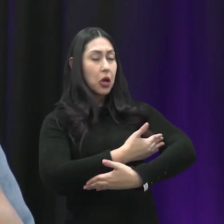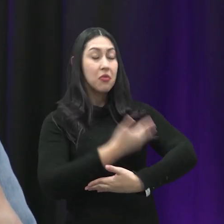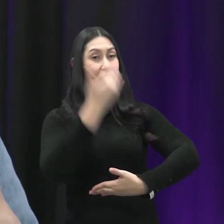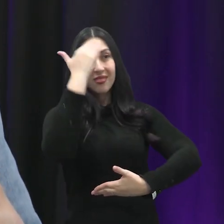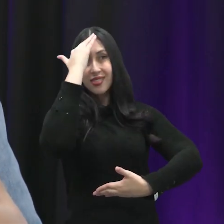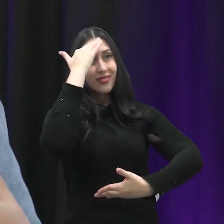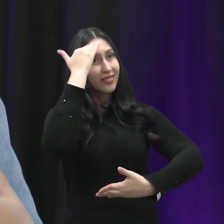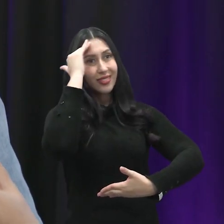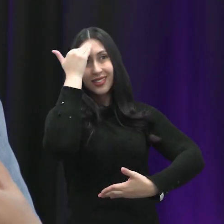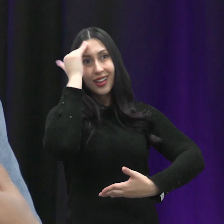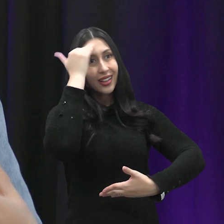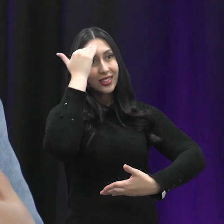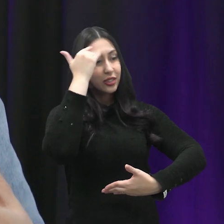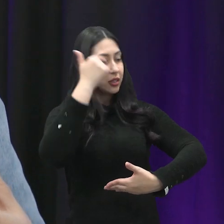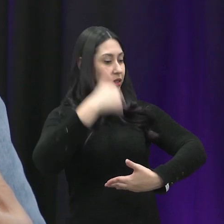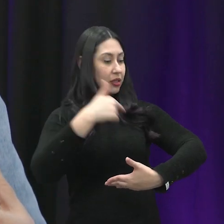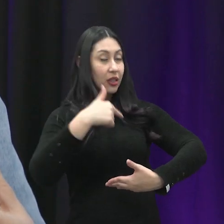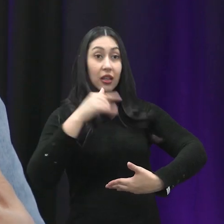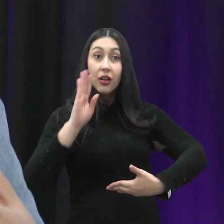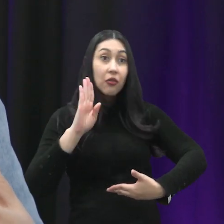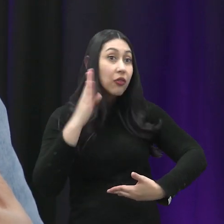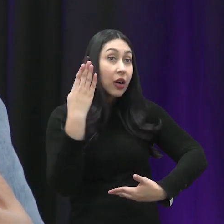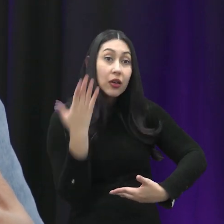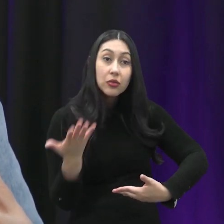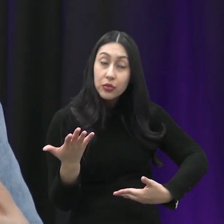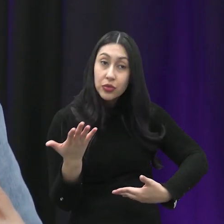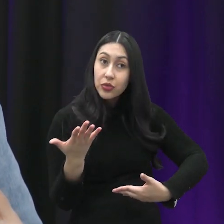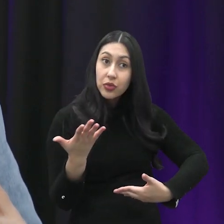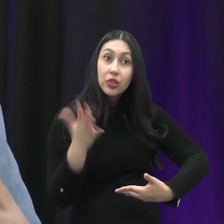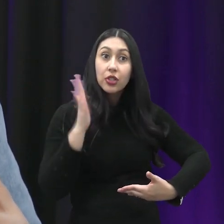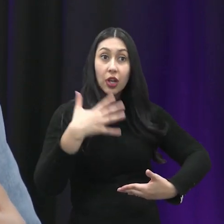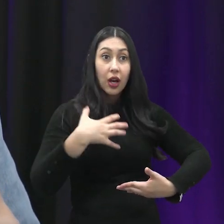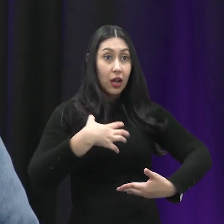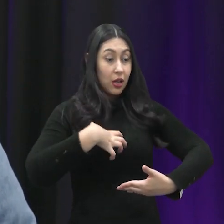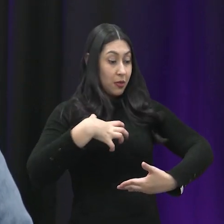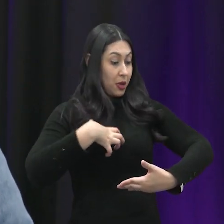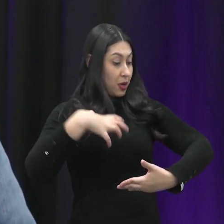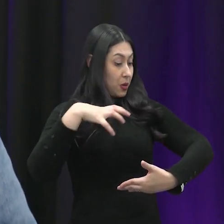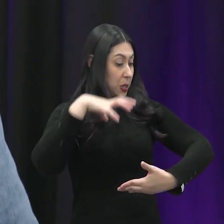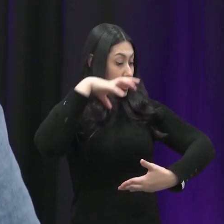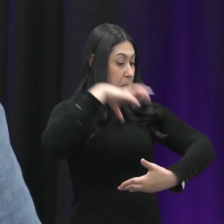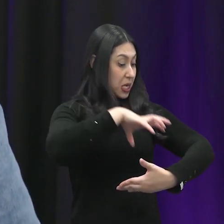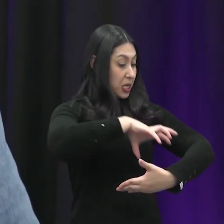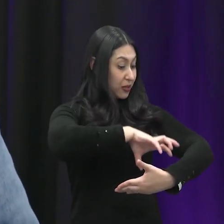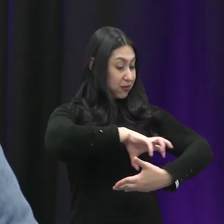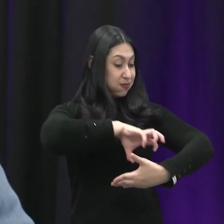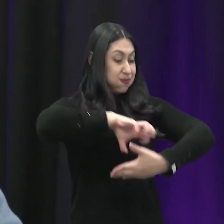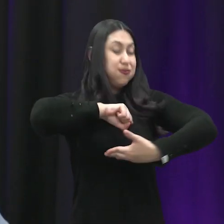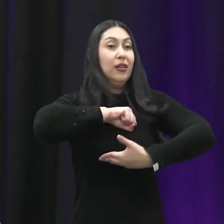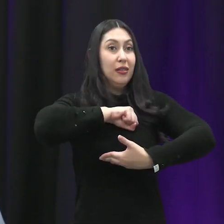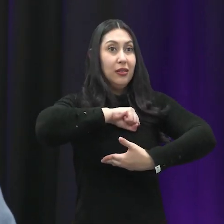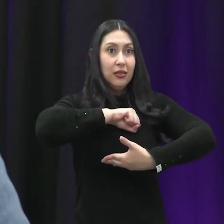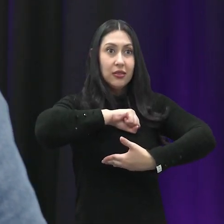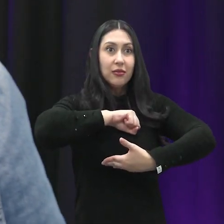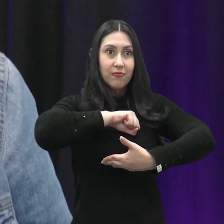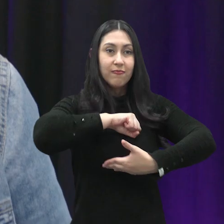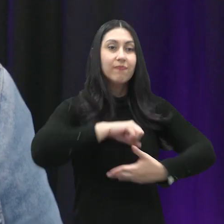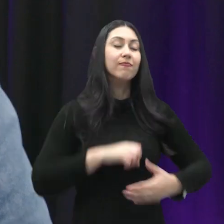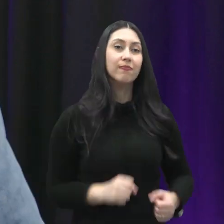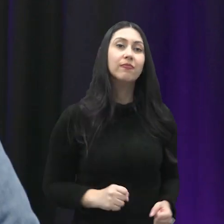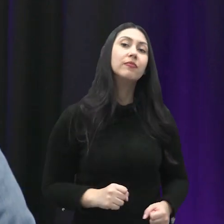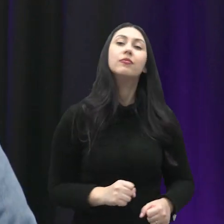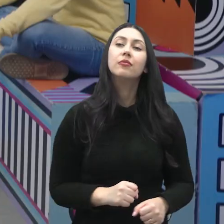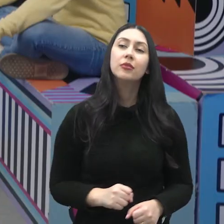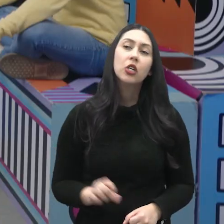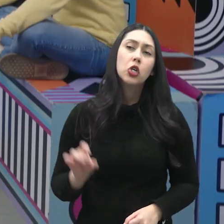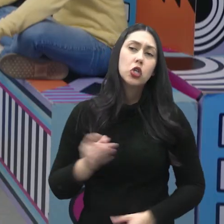consegue entender qual que é o nível, né, de envolvimento emocional com aquele brinquedo, né, com o bebê.